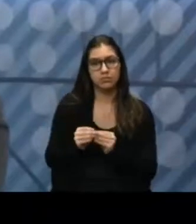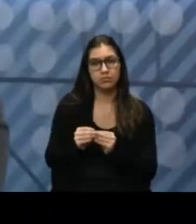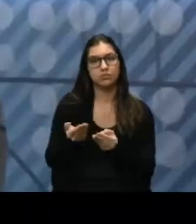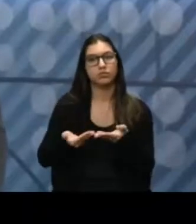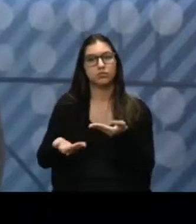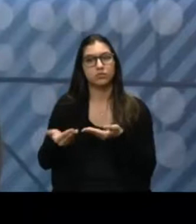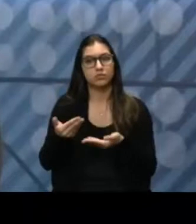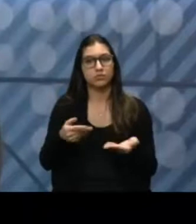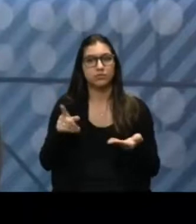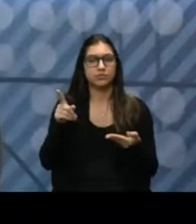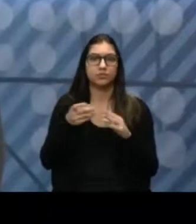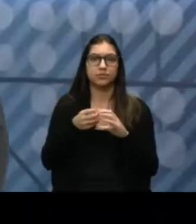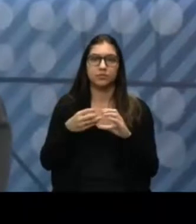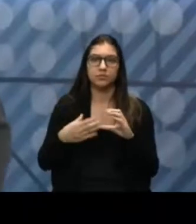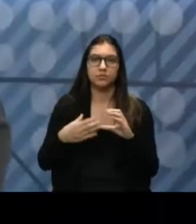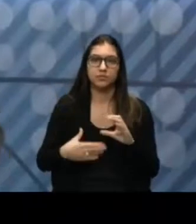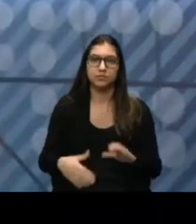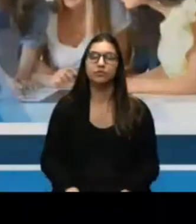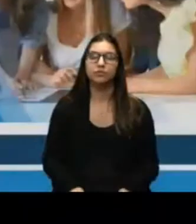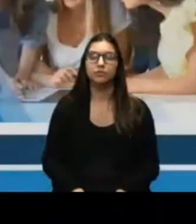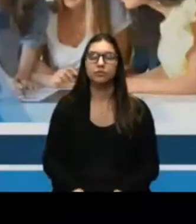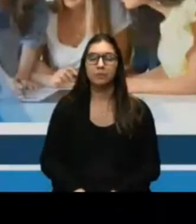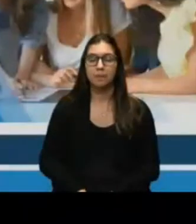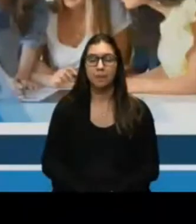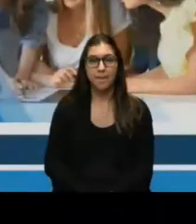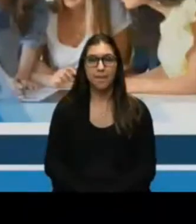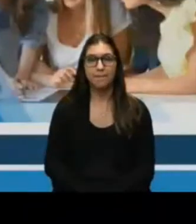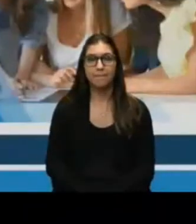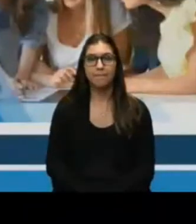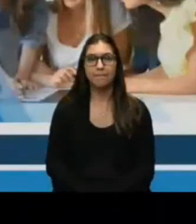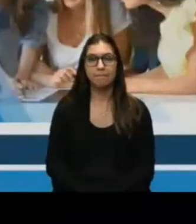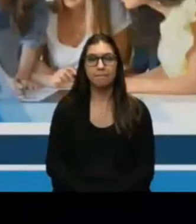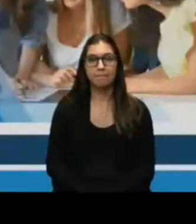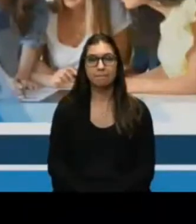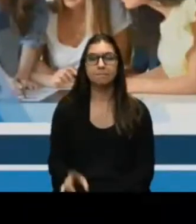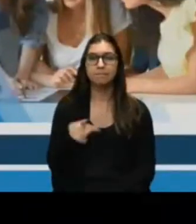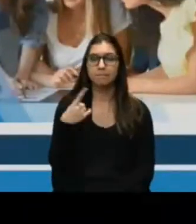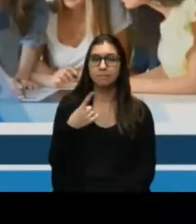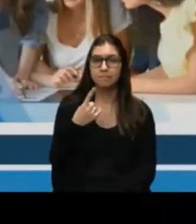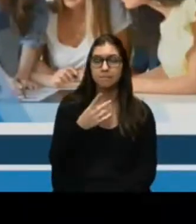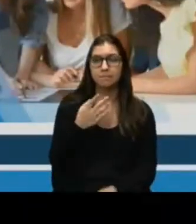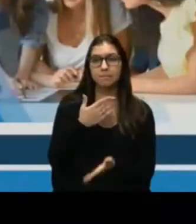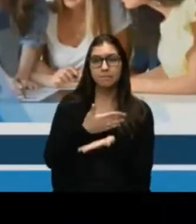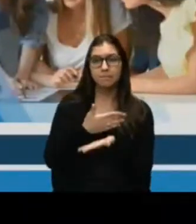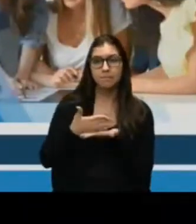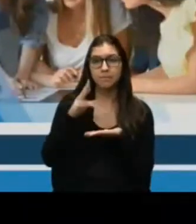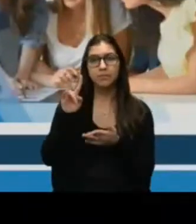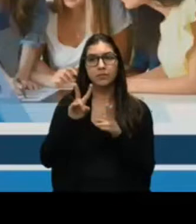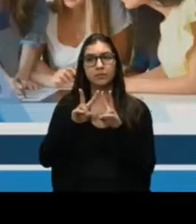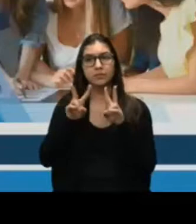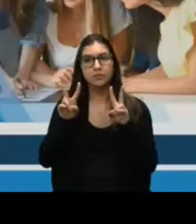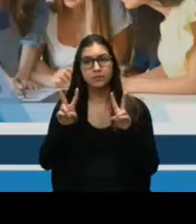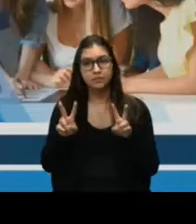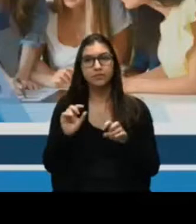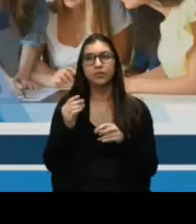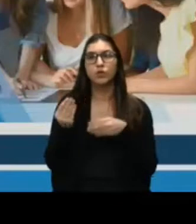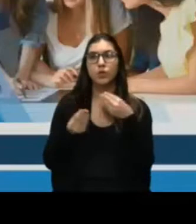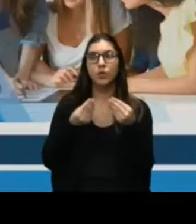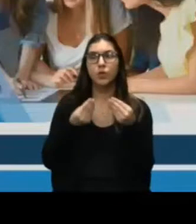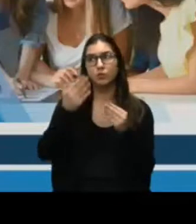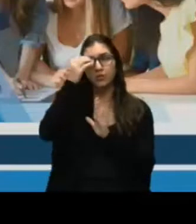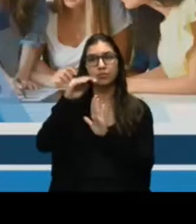compostos em relação a essas características. Para a gente começar a ver um pouquinho sobre como nós